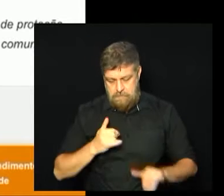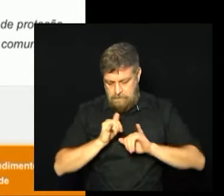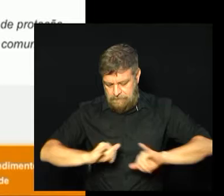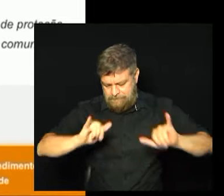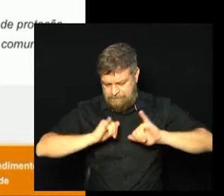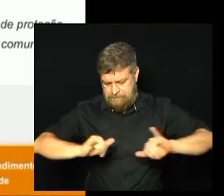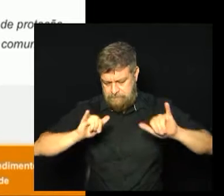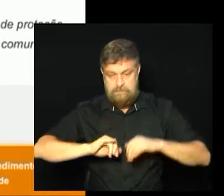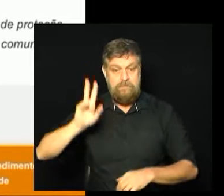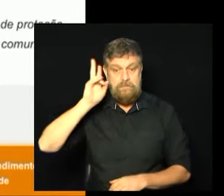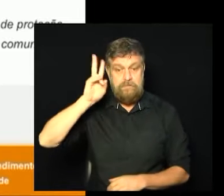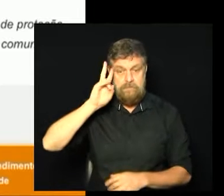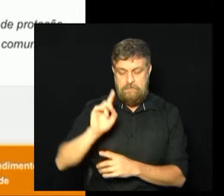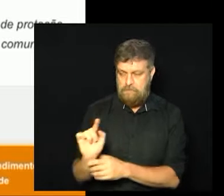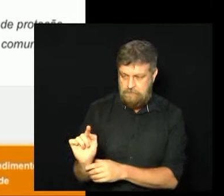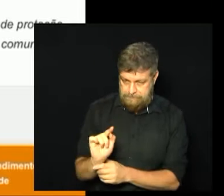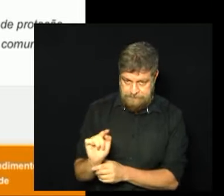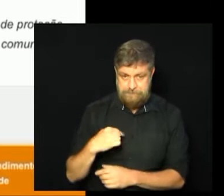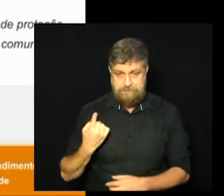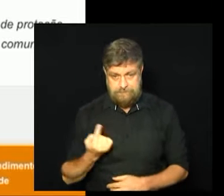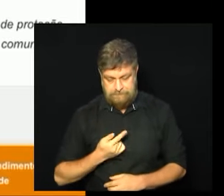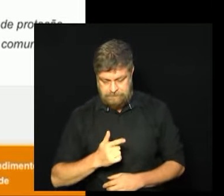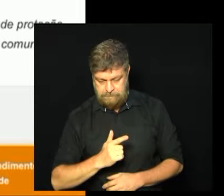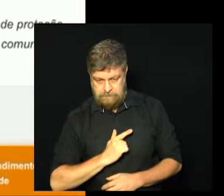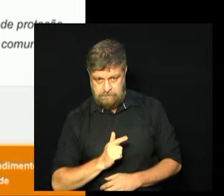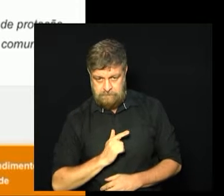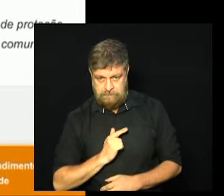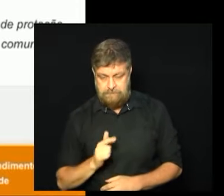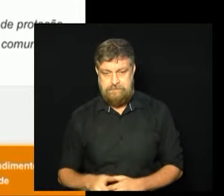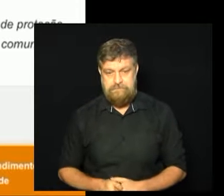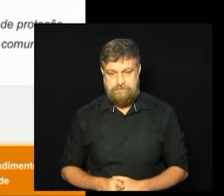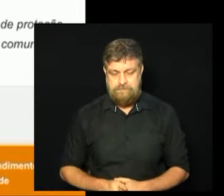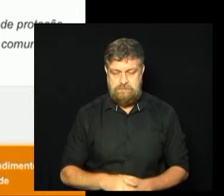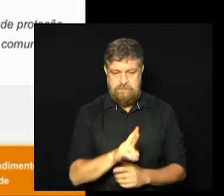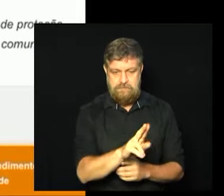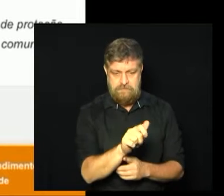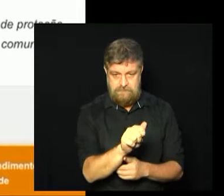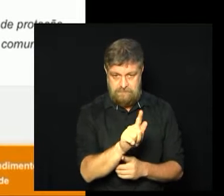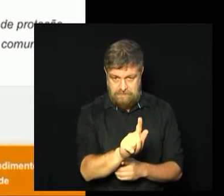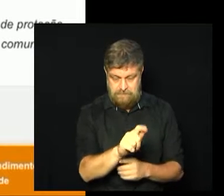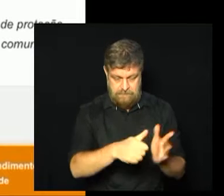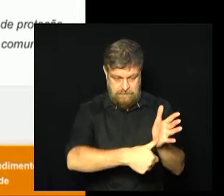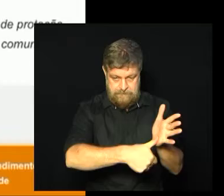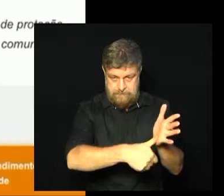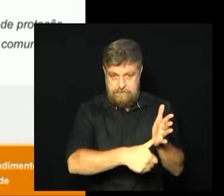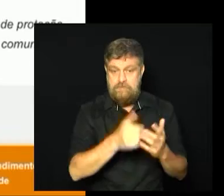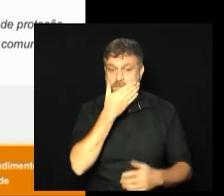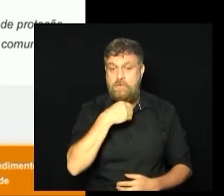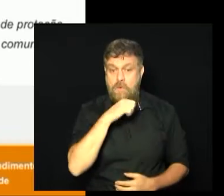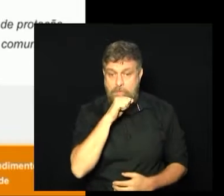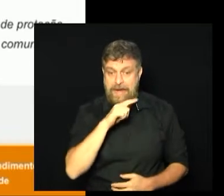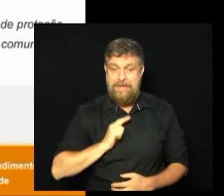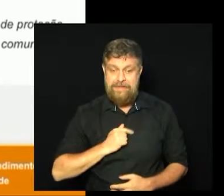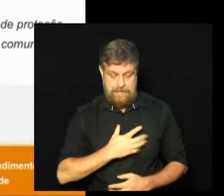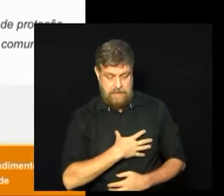então, lembrando, olha, que a gente tem, então, leve o seu RG ou CPF na escola. Você que é pai de